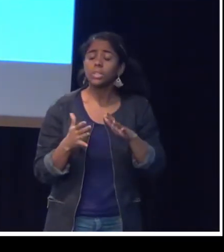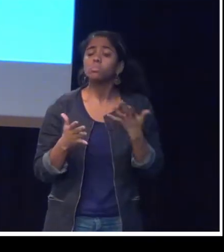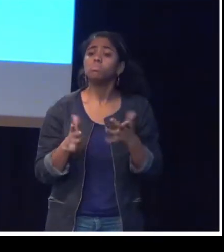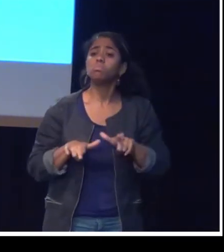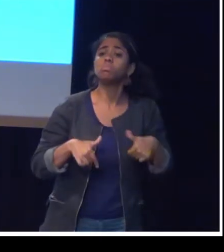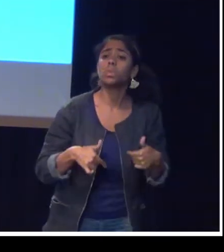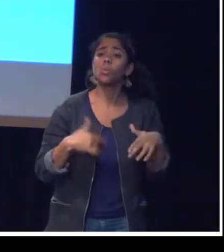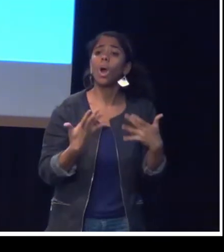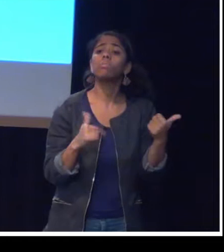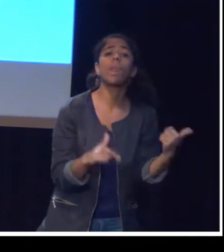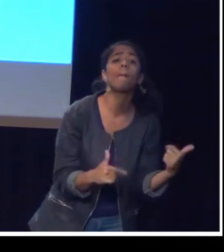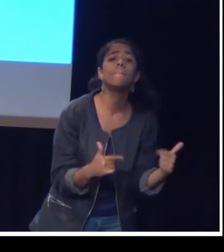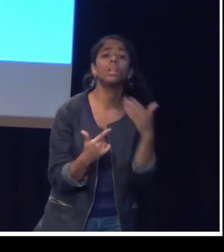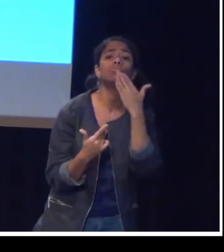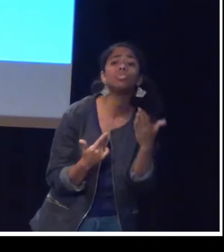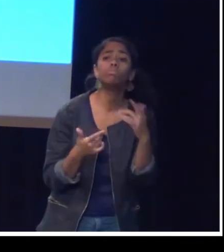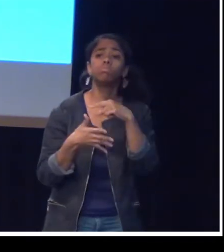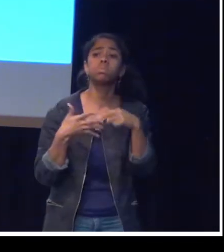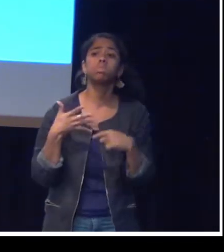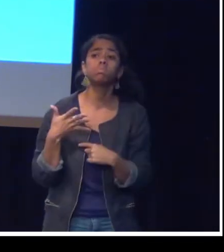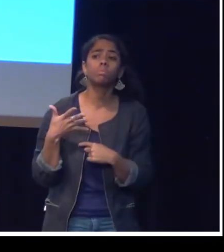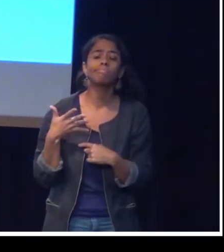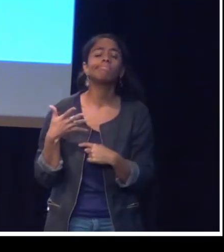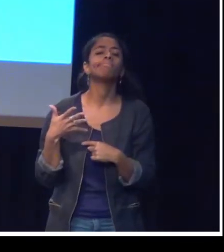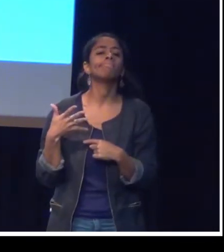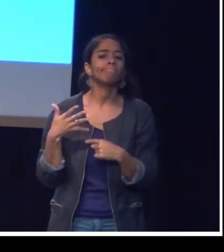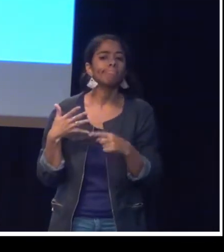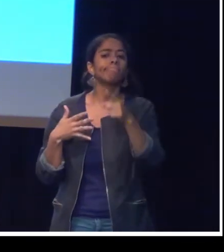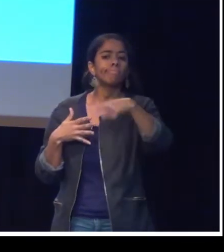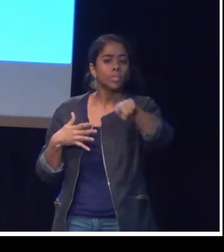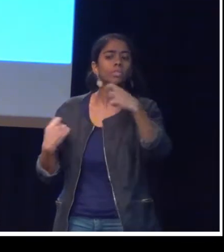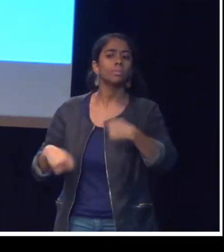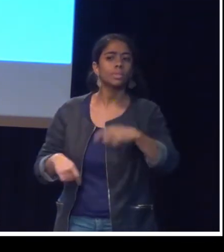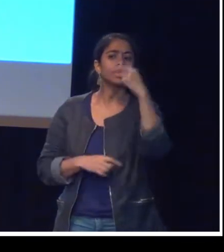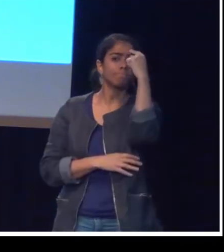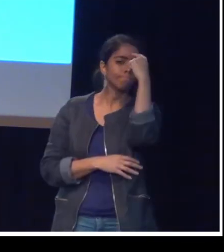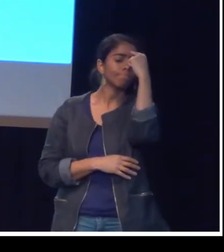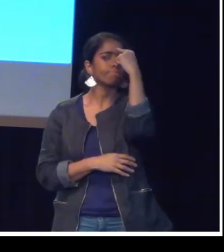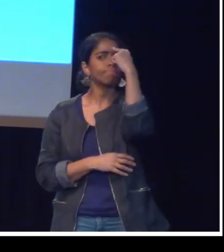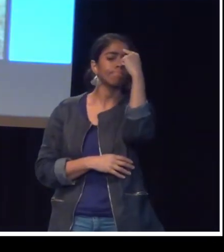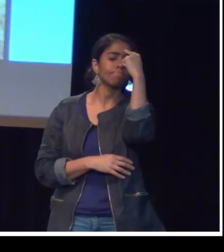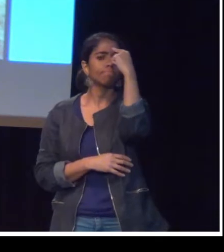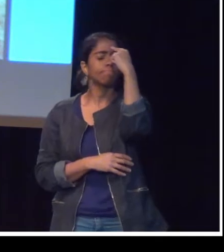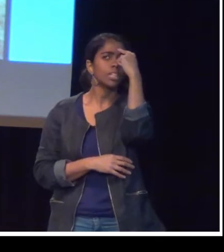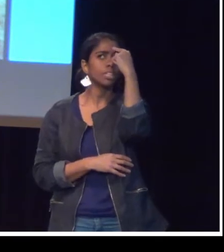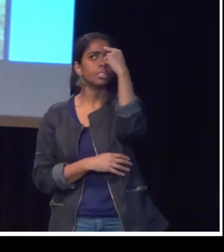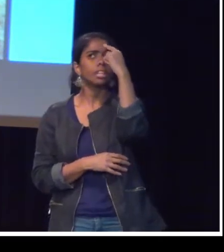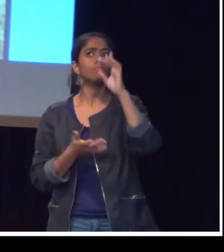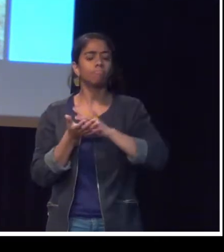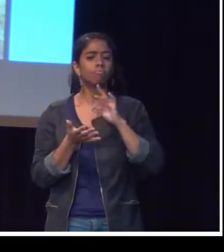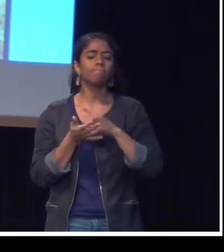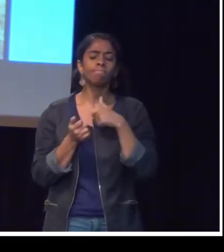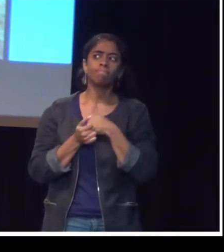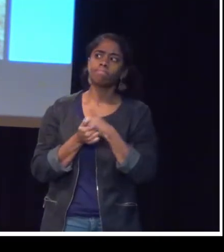de língua? Eu acho que são perguntas que a gente precisa, ao longo da nossa trajetória de estudo, pensar e questionar. E aí